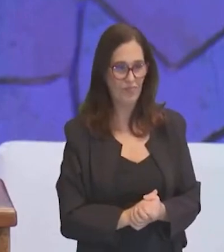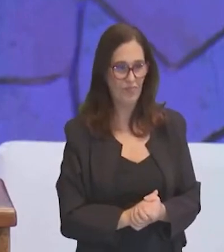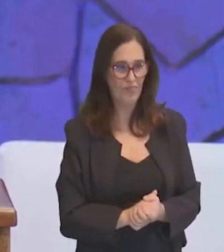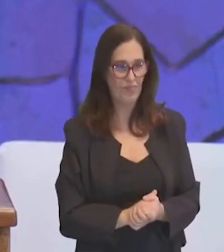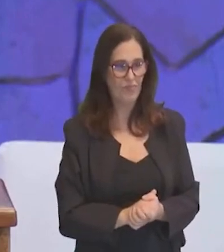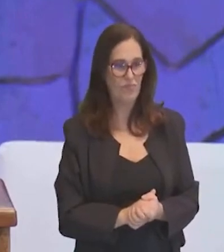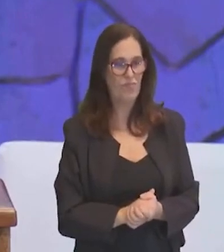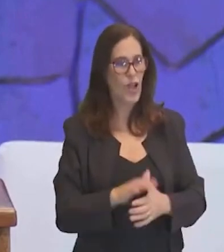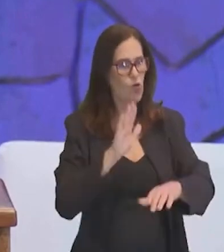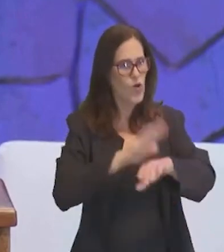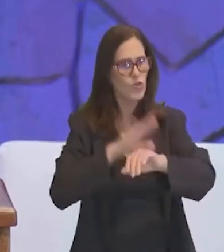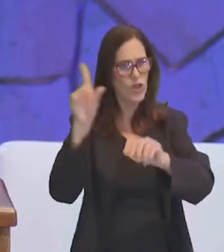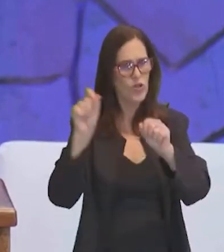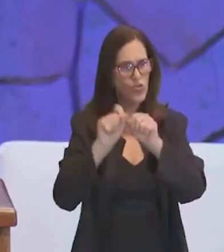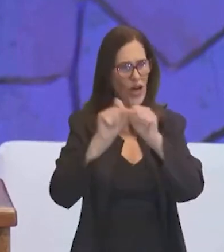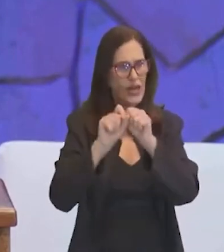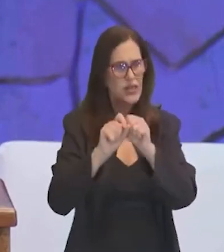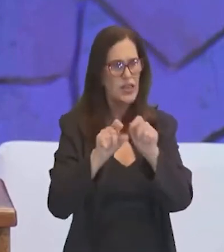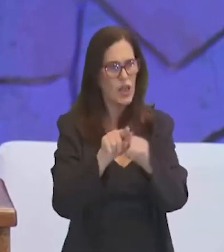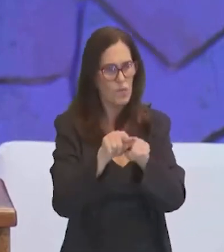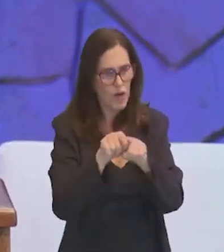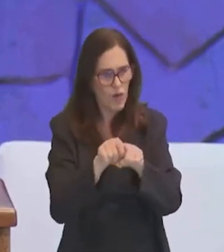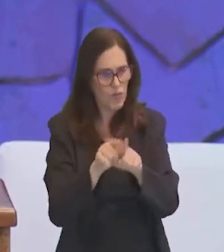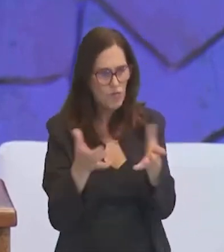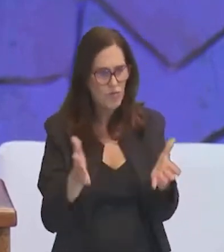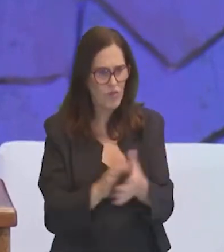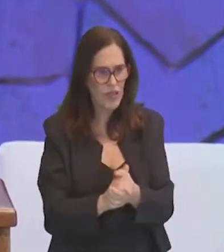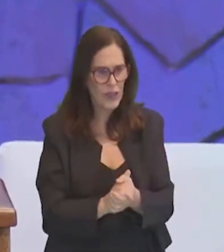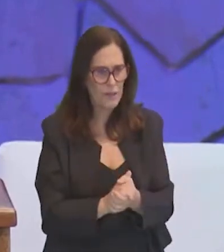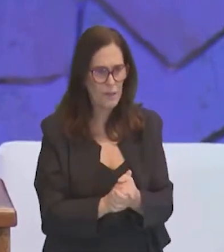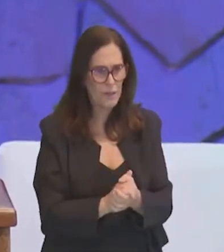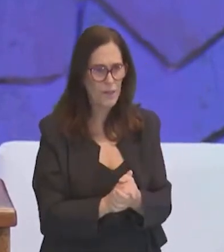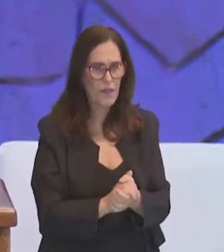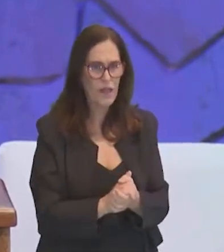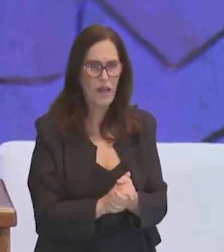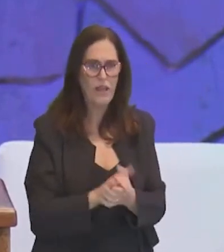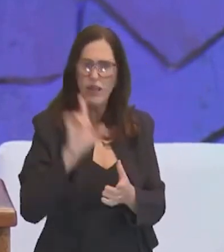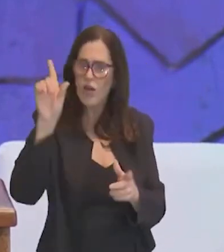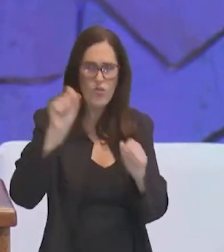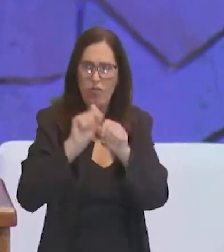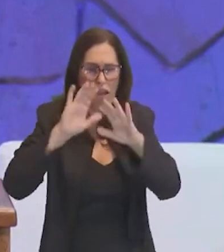Quando Deus faz, irmãos, busque entender por que Deus fez.